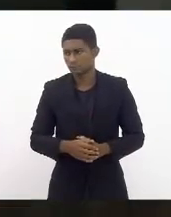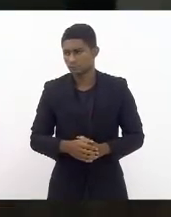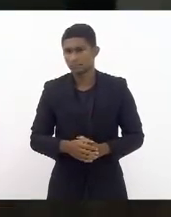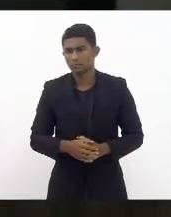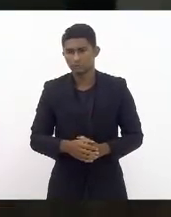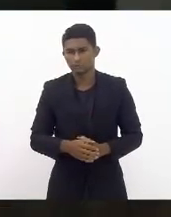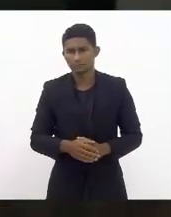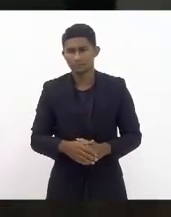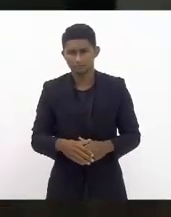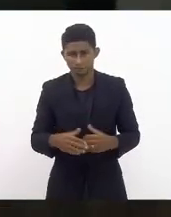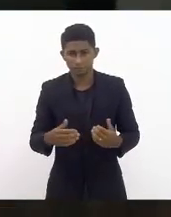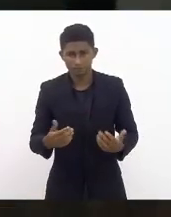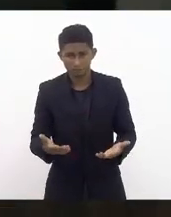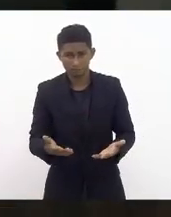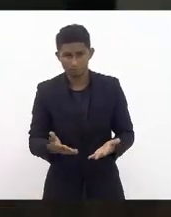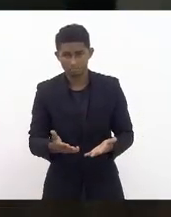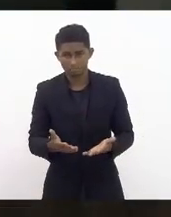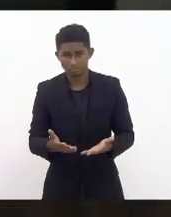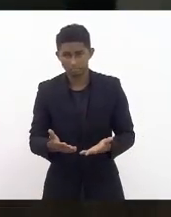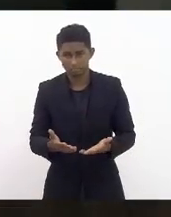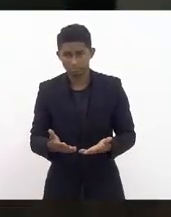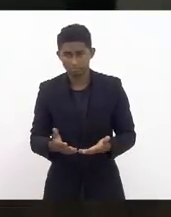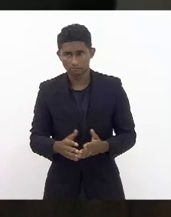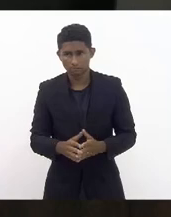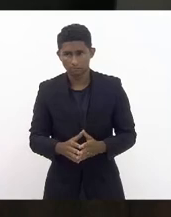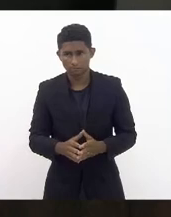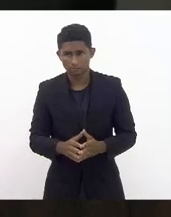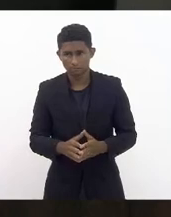Vossa Excelência, de ordem. Foi assim,